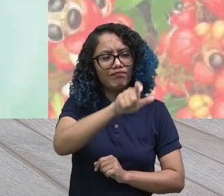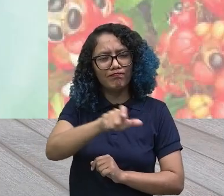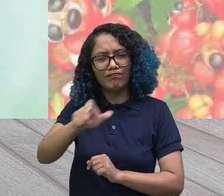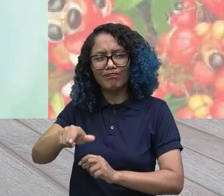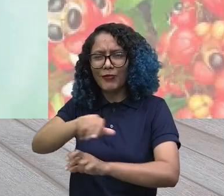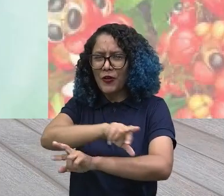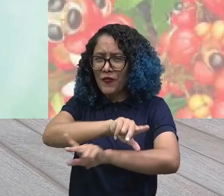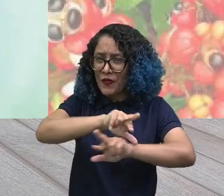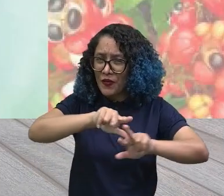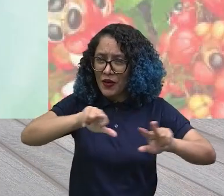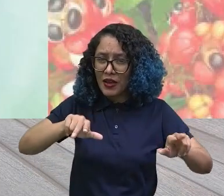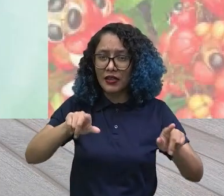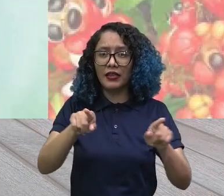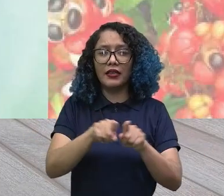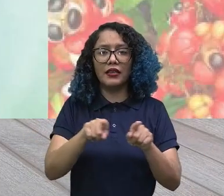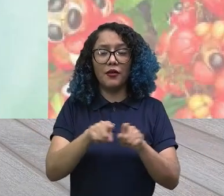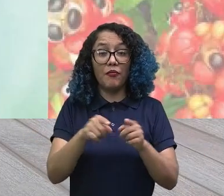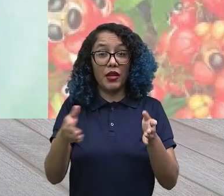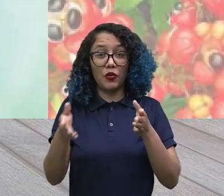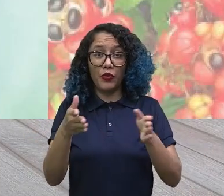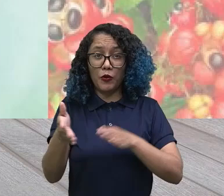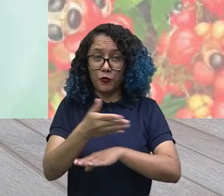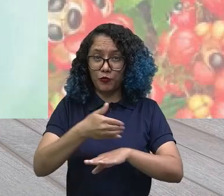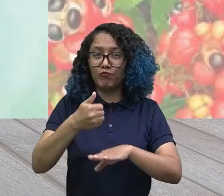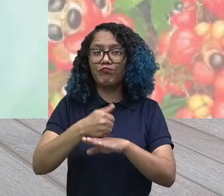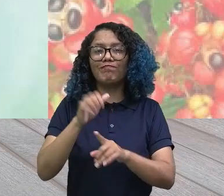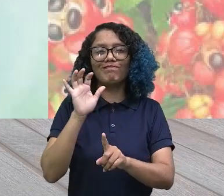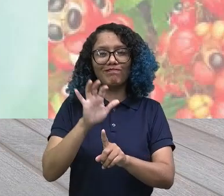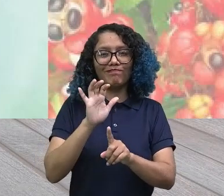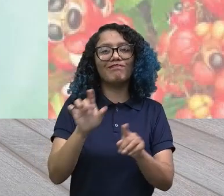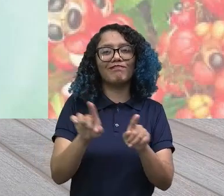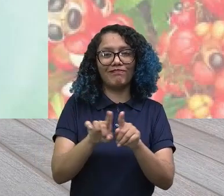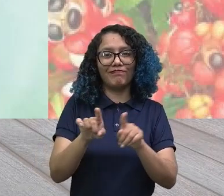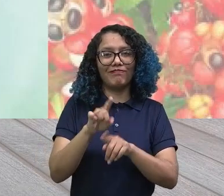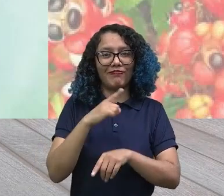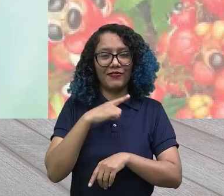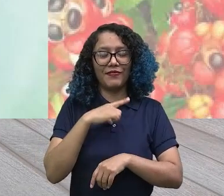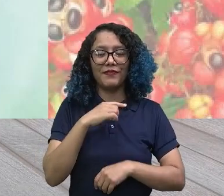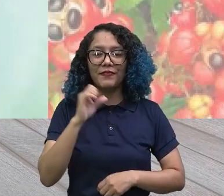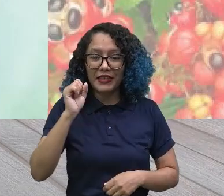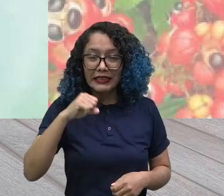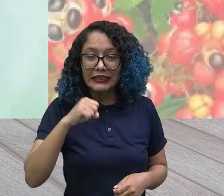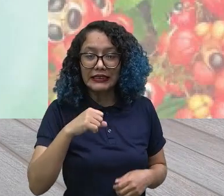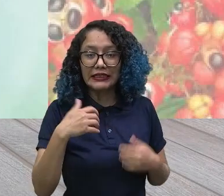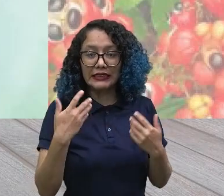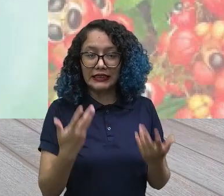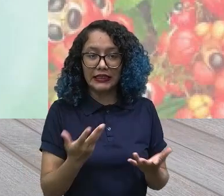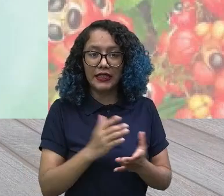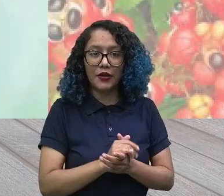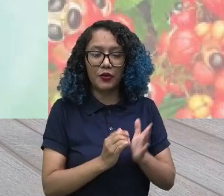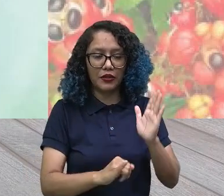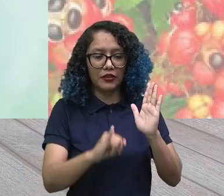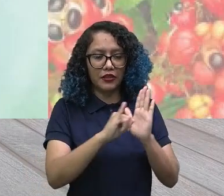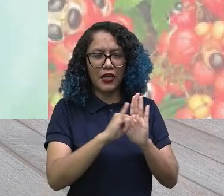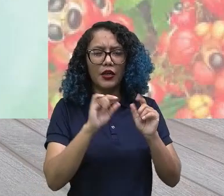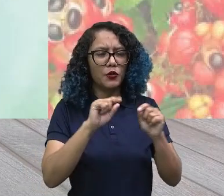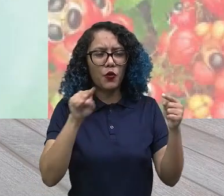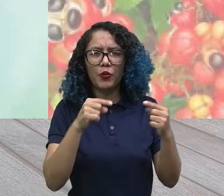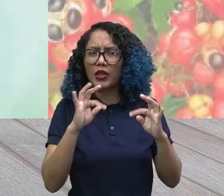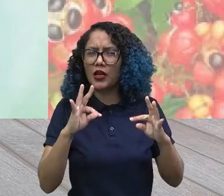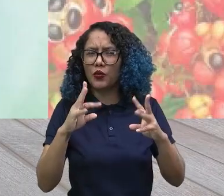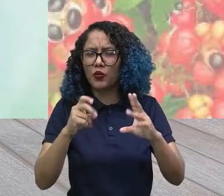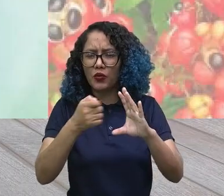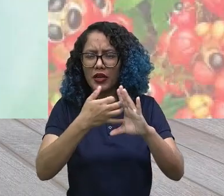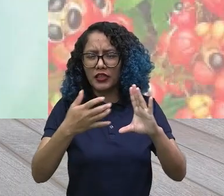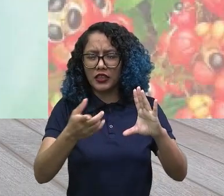por conta do período da colonização, não é mesmo? Exatamente, professora Ludmila. A identidade é aquilo que nos caracteriza como nós somos, que